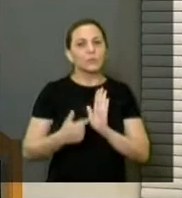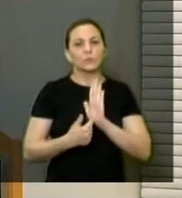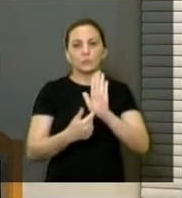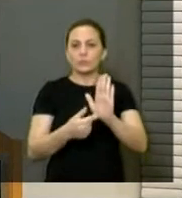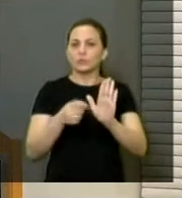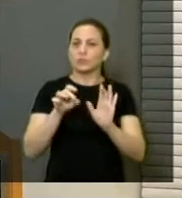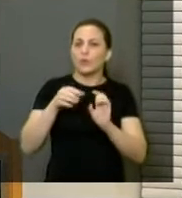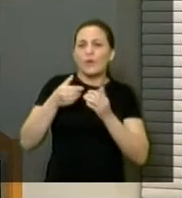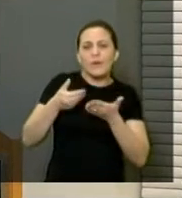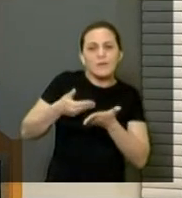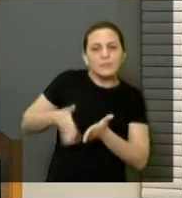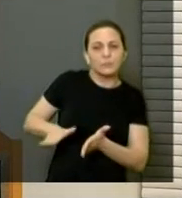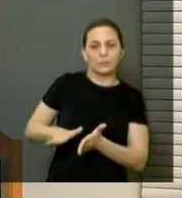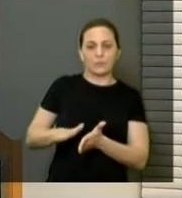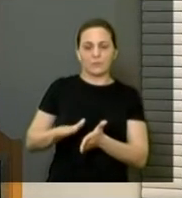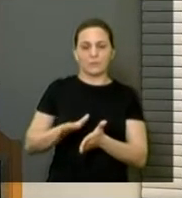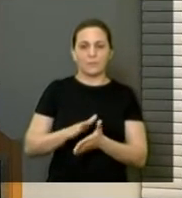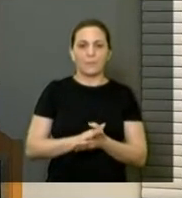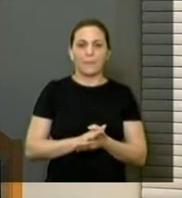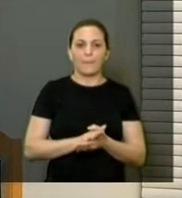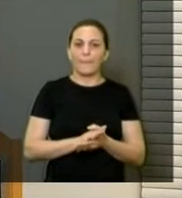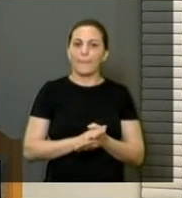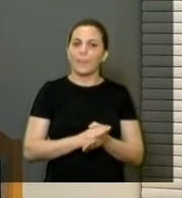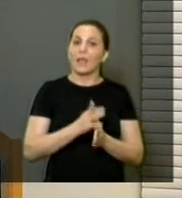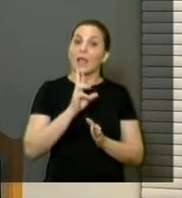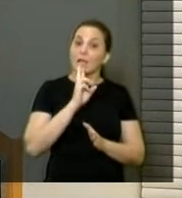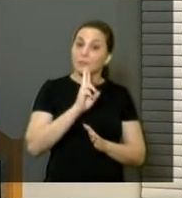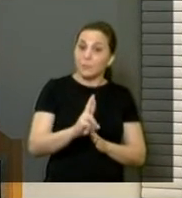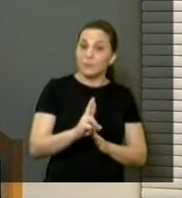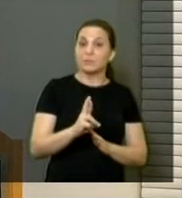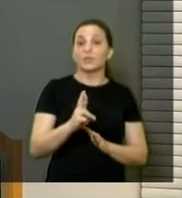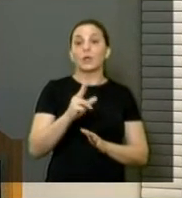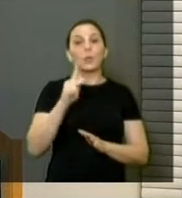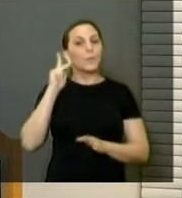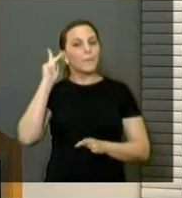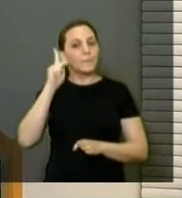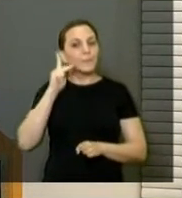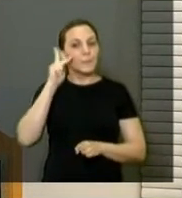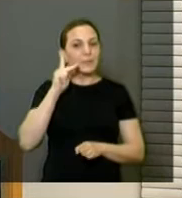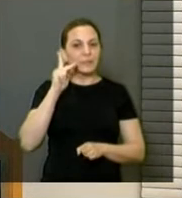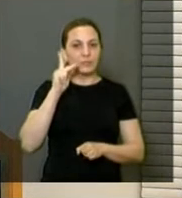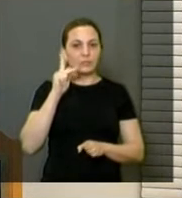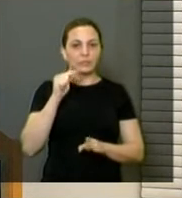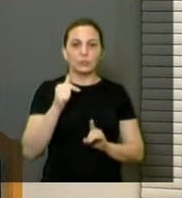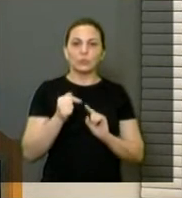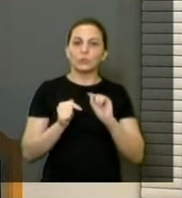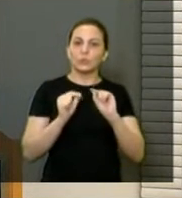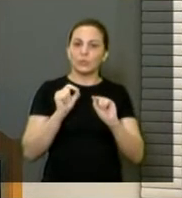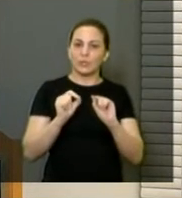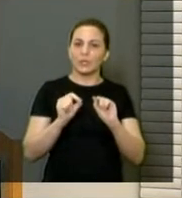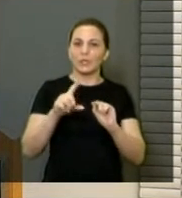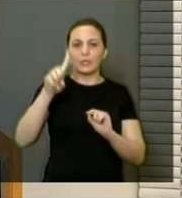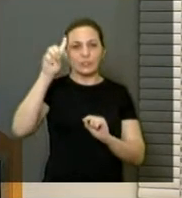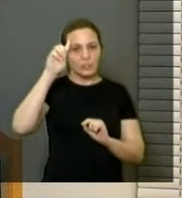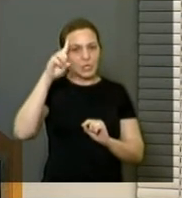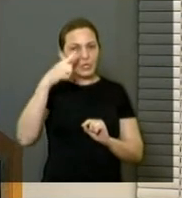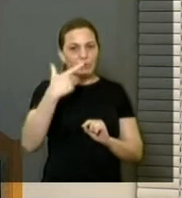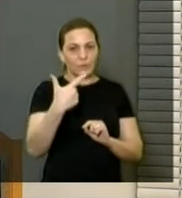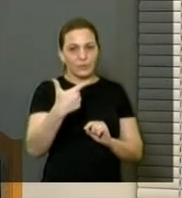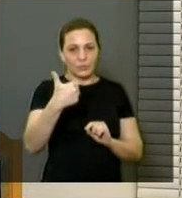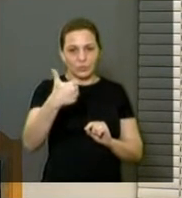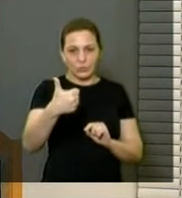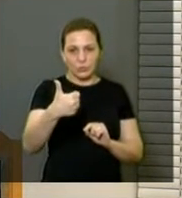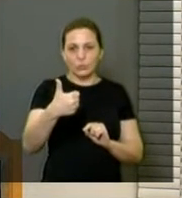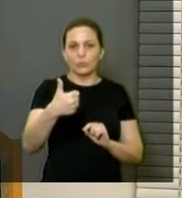expulsão aqui essa aqui a resposta do partido e ela veio datada do dia 21 de novembro de